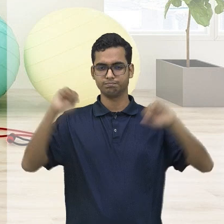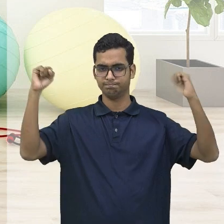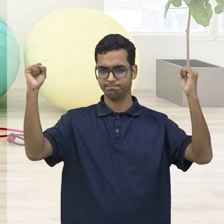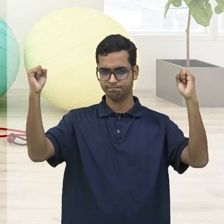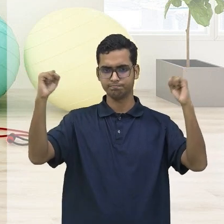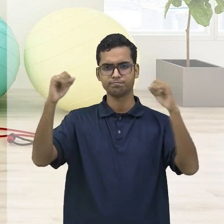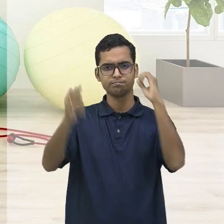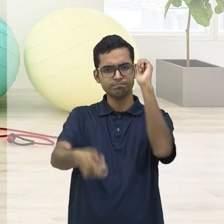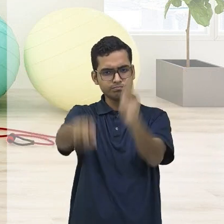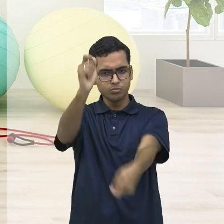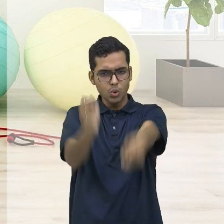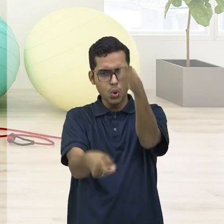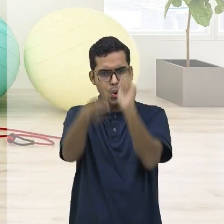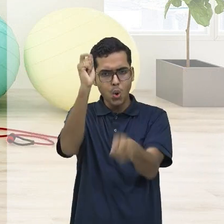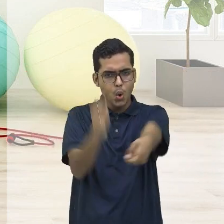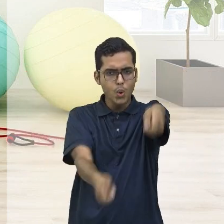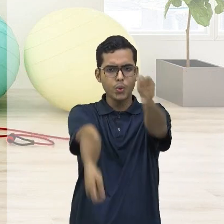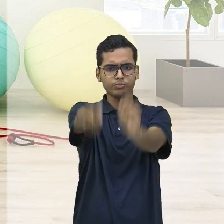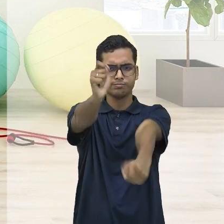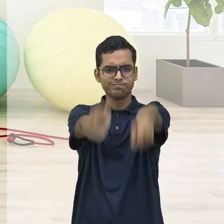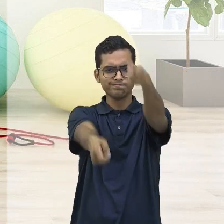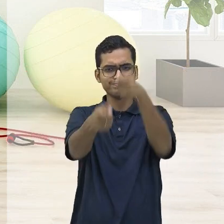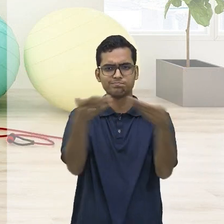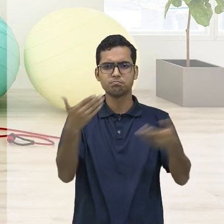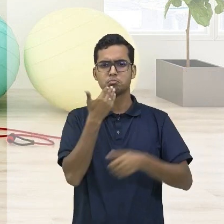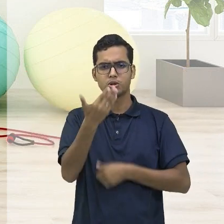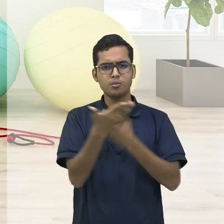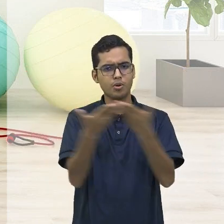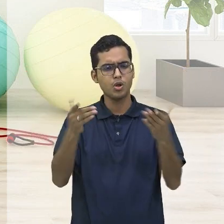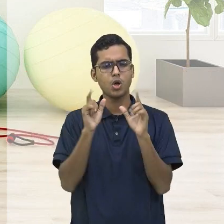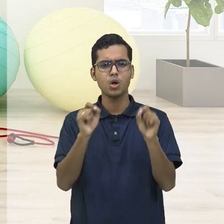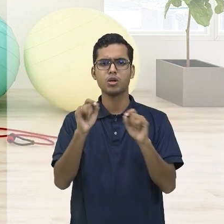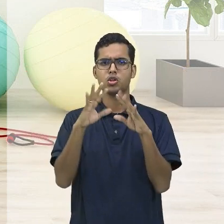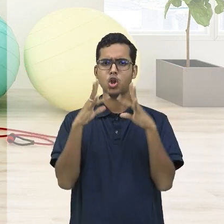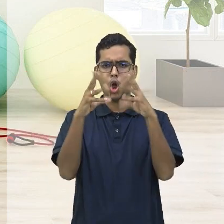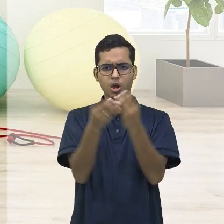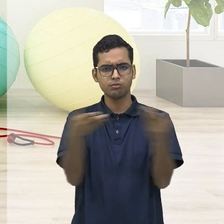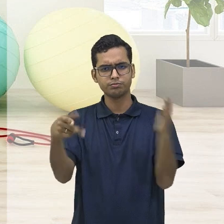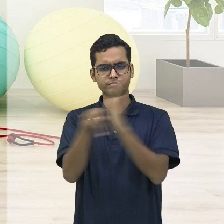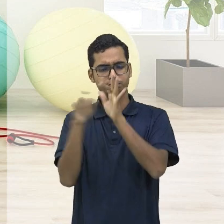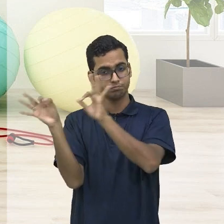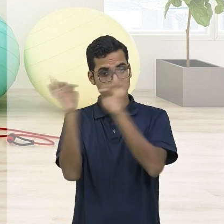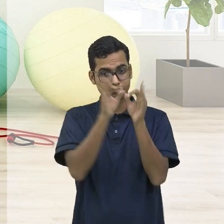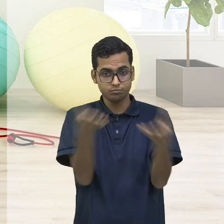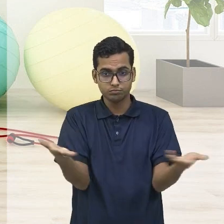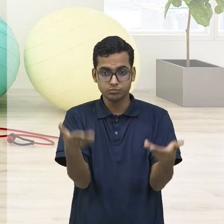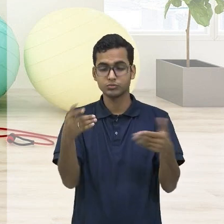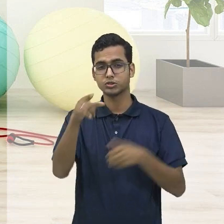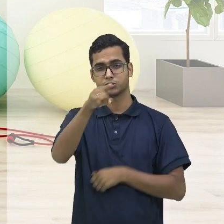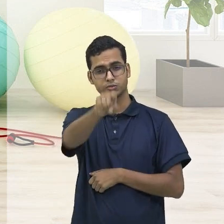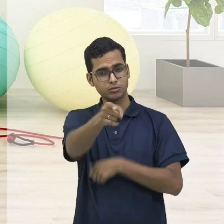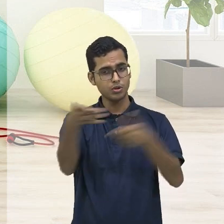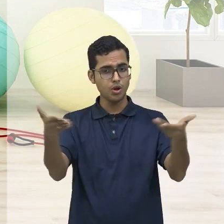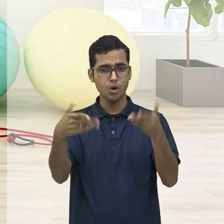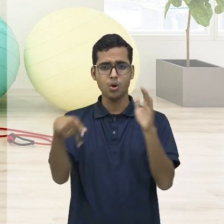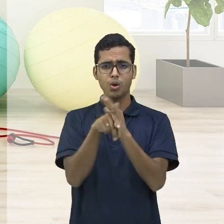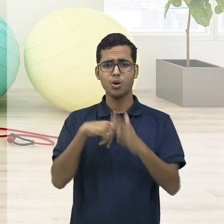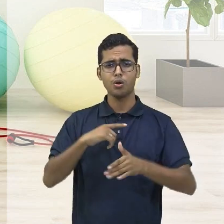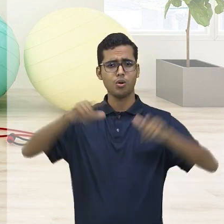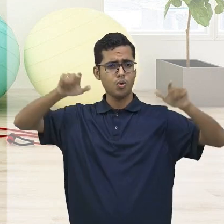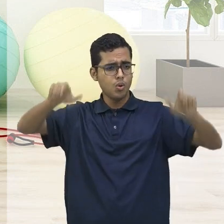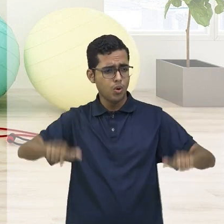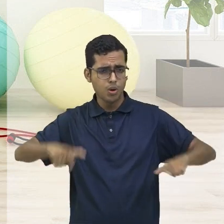funcional, na ginástica funcional, e eu já peço que todo mundo me acompanhe. Então, se você está aí num ambiente cheio